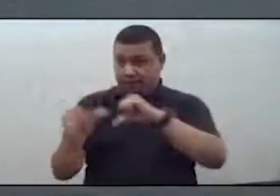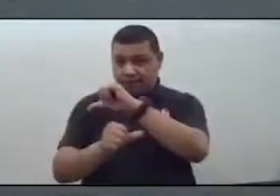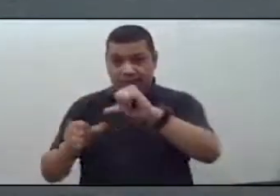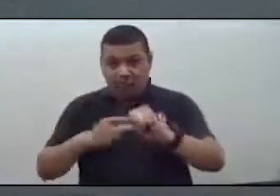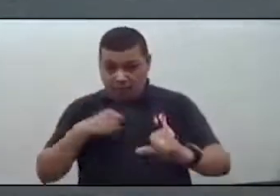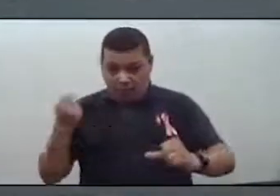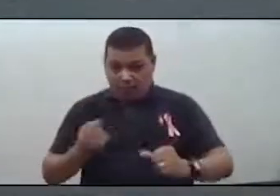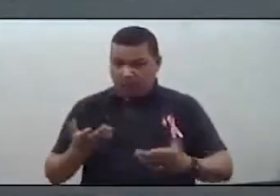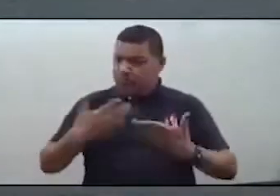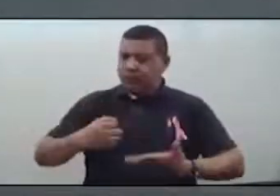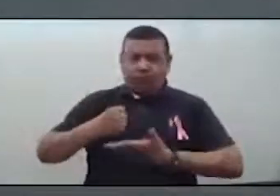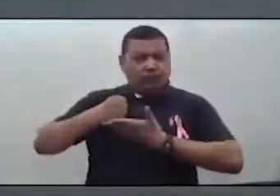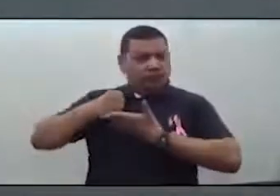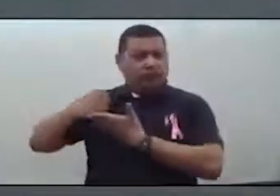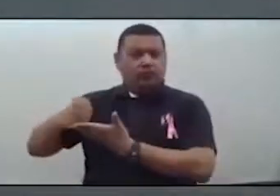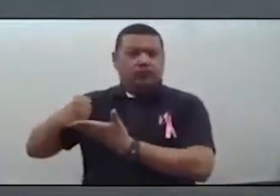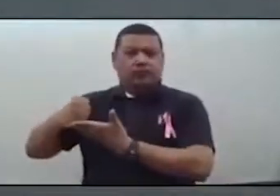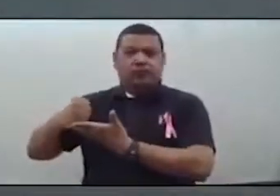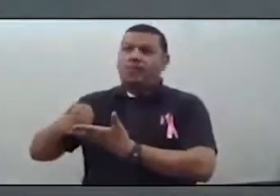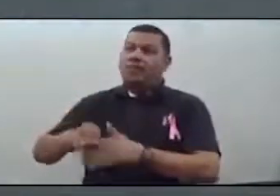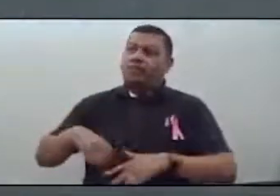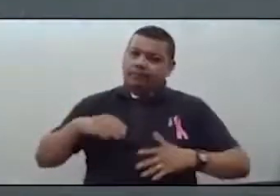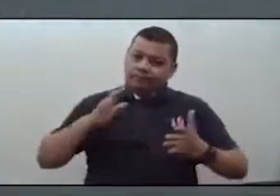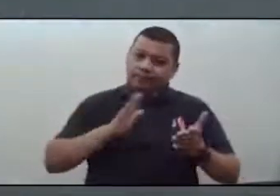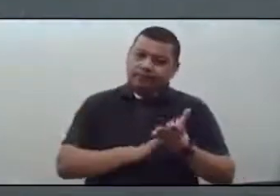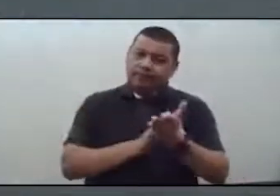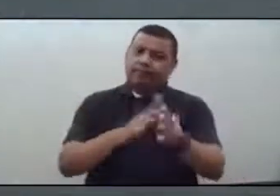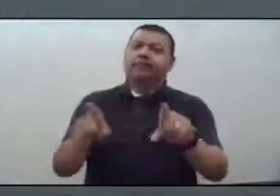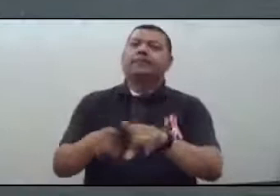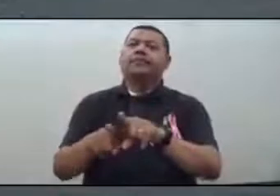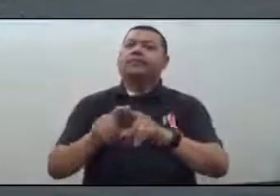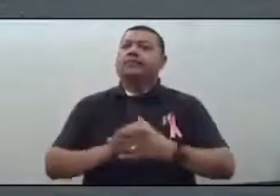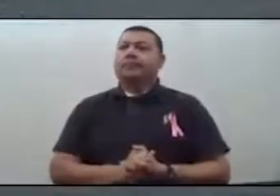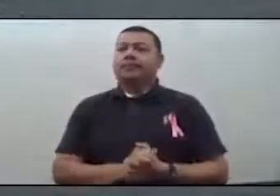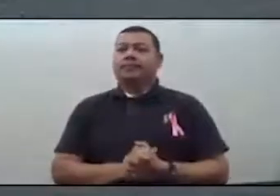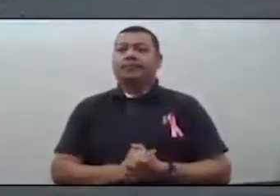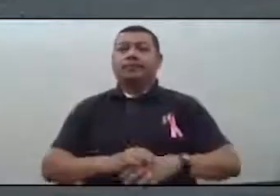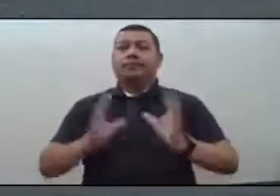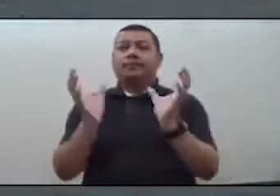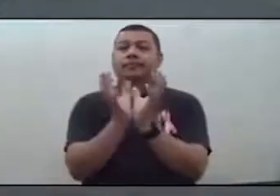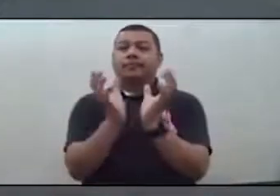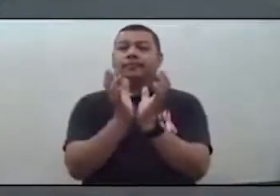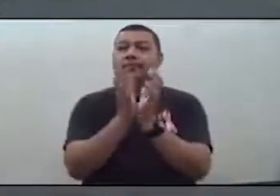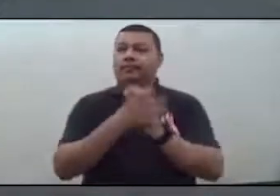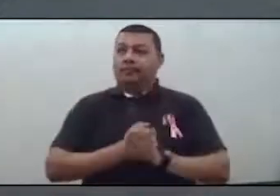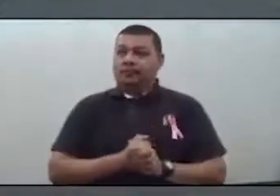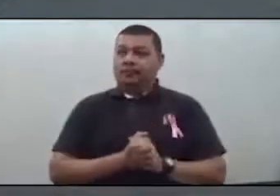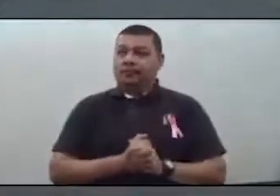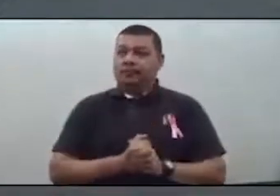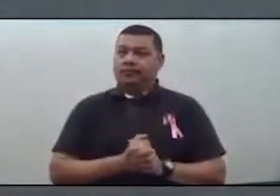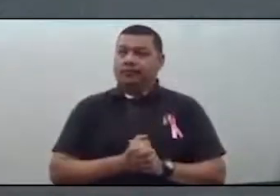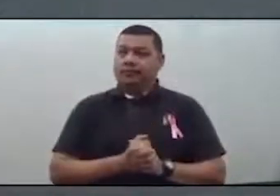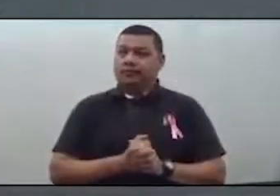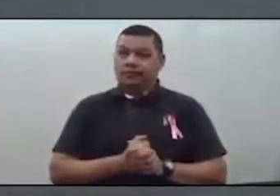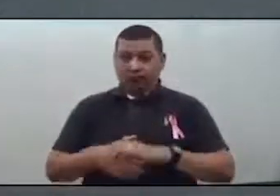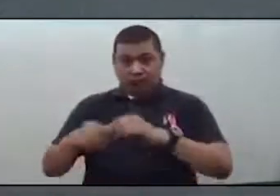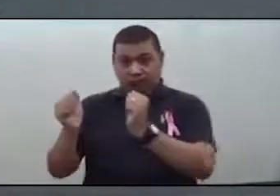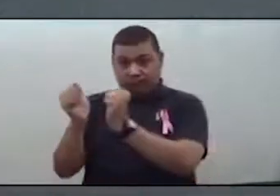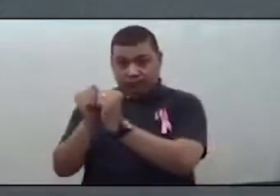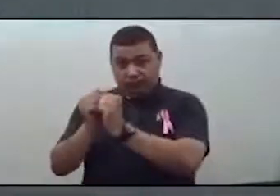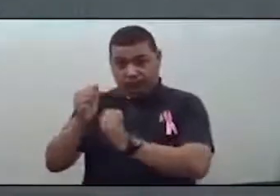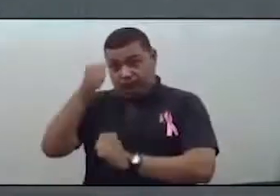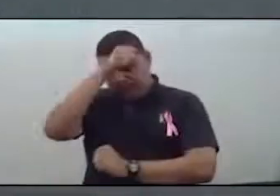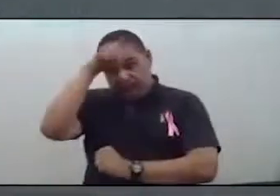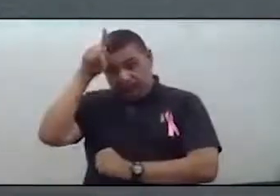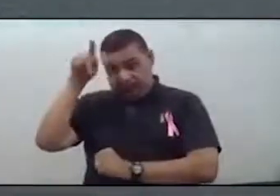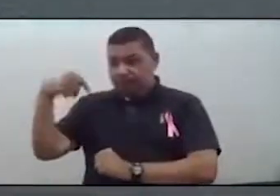disposição dentro da lógica. Parabenizar também a equipe que trabalha com o prefeito, porque isso